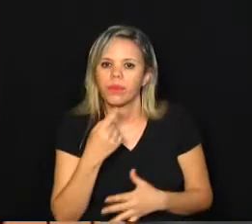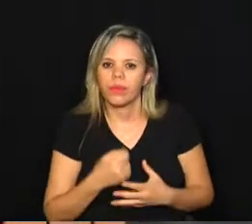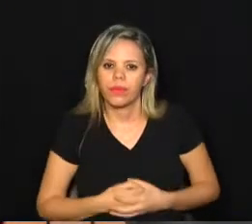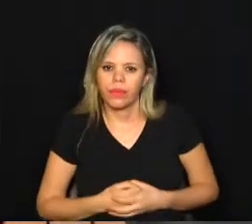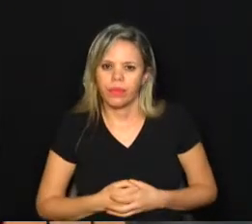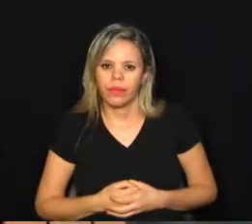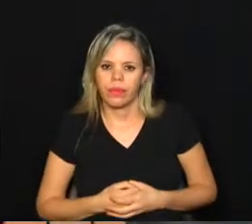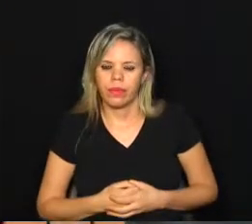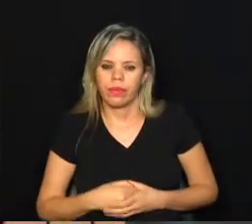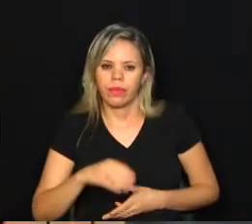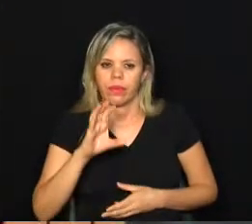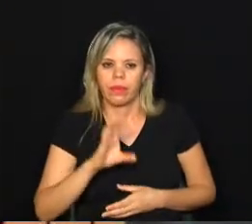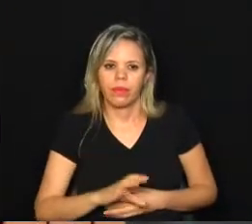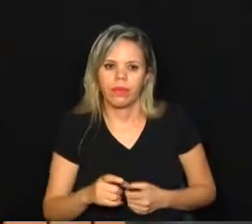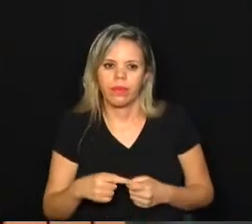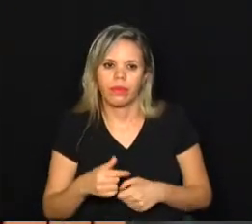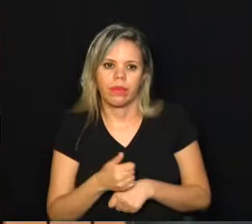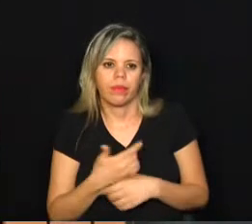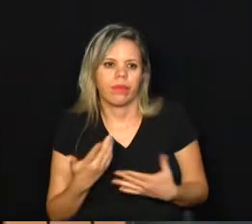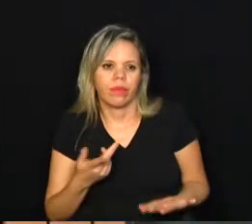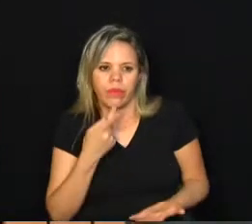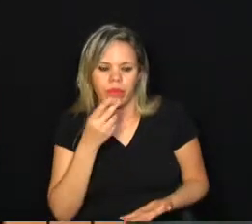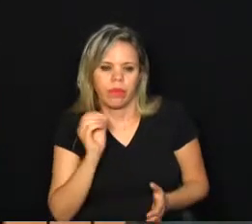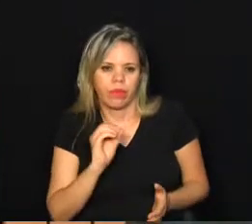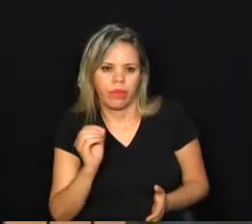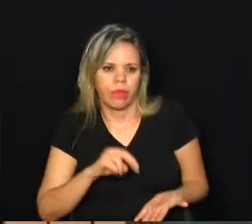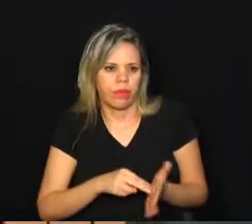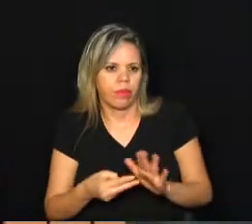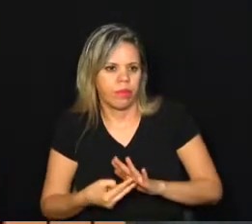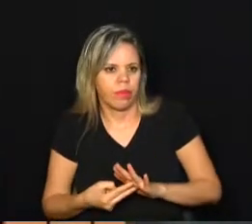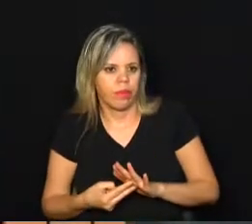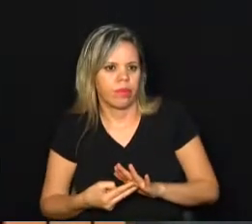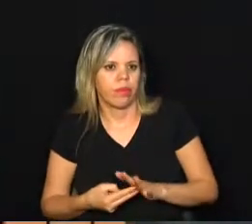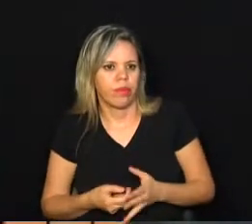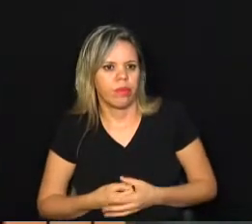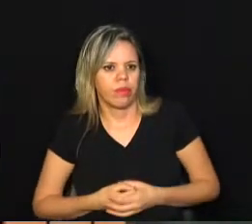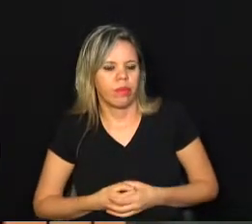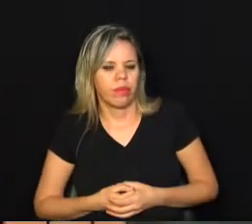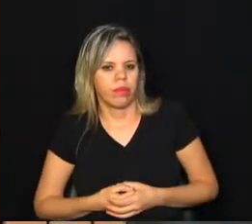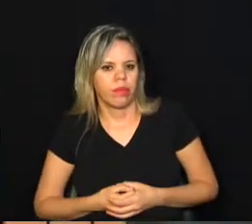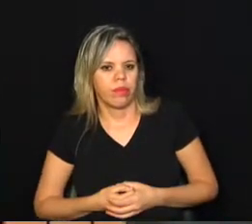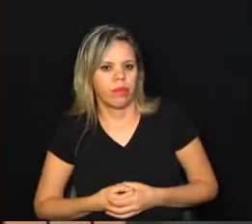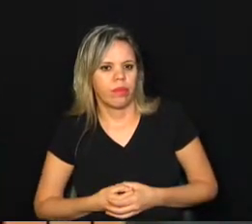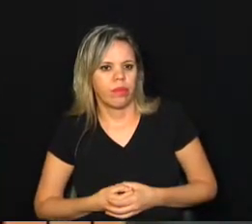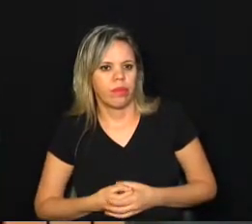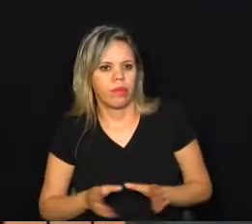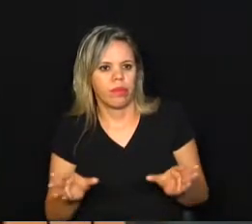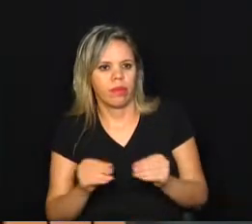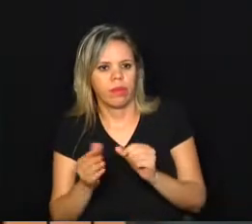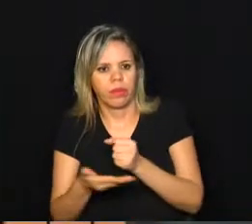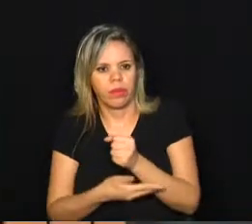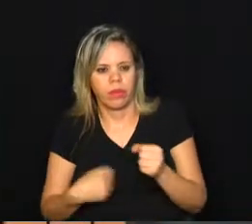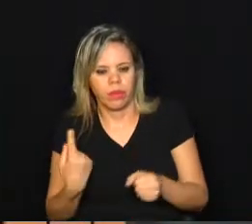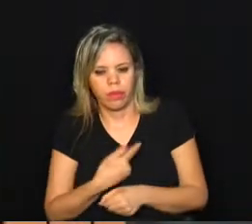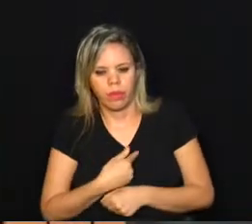para aquele cidadão médio que nunca ouviu falar, nem sabe o que significa essa sigla aí. Uma leve pincelada aí, só para a